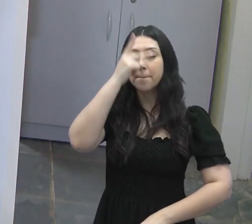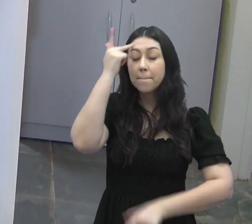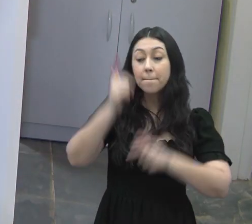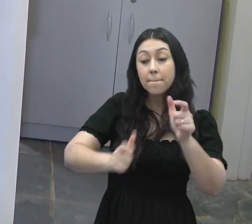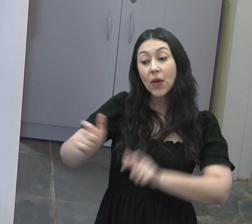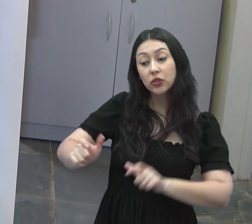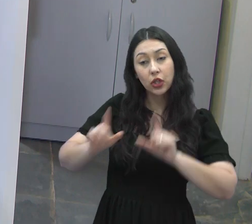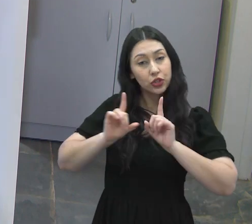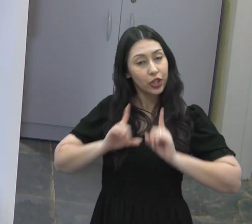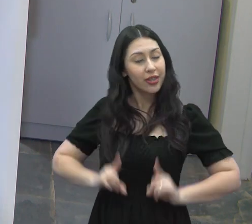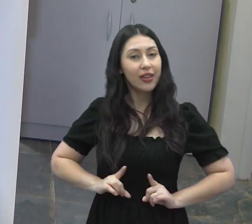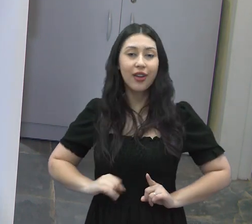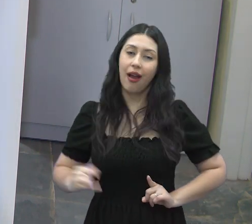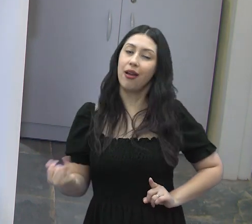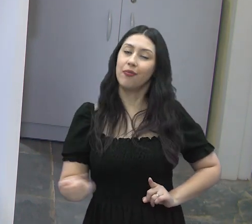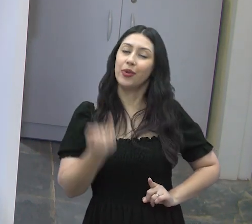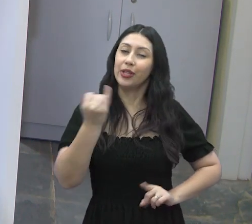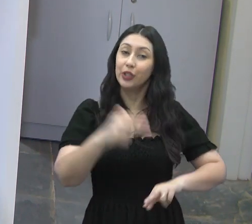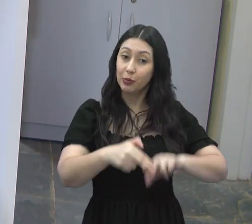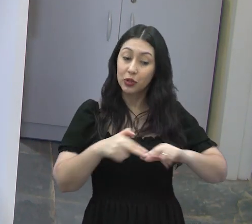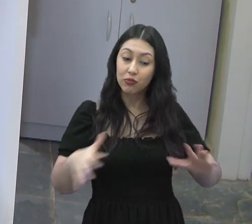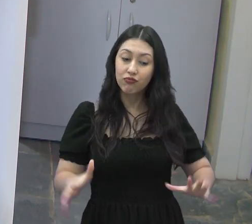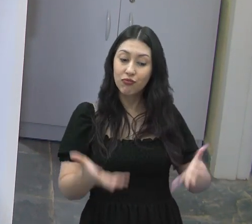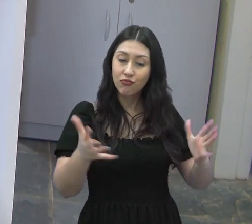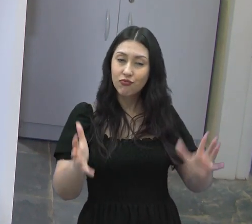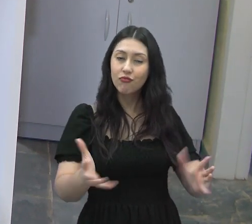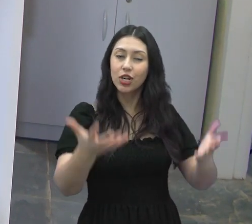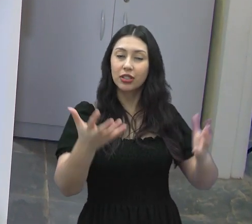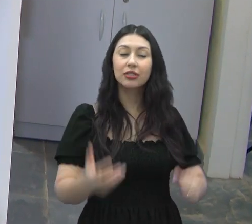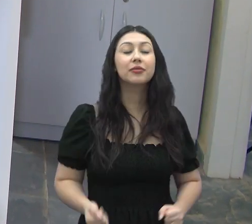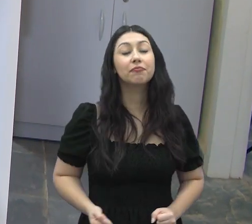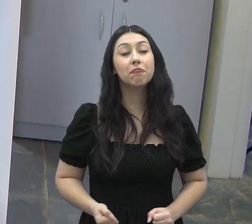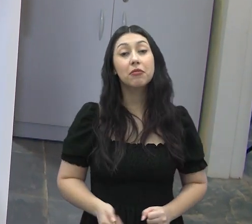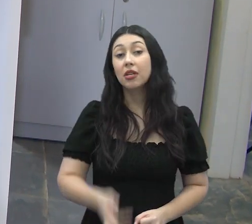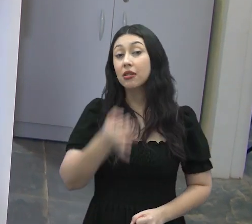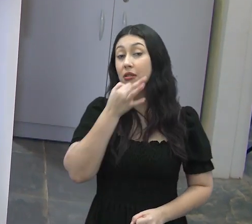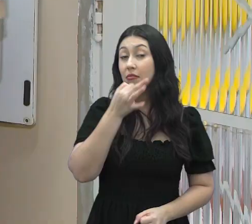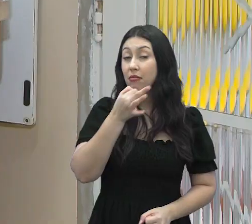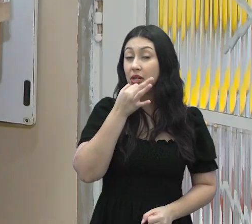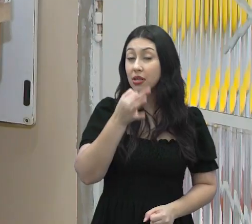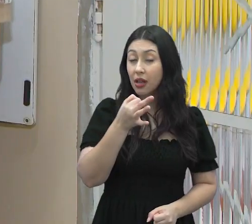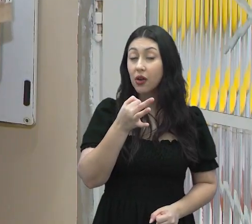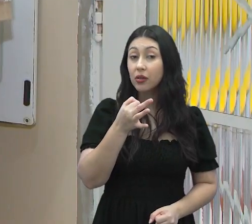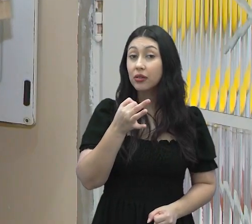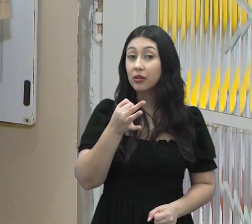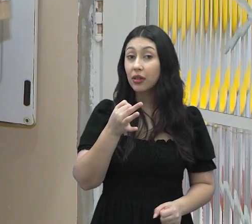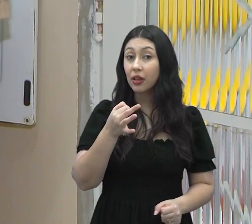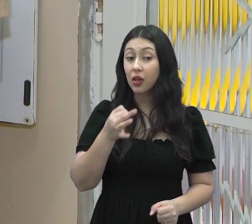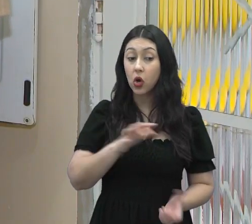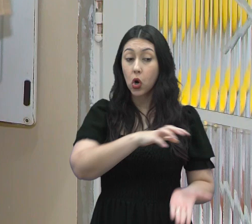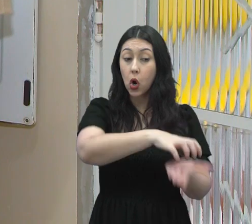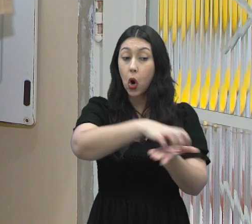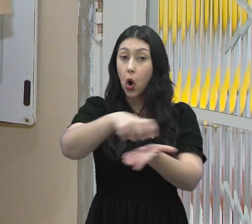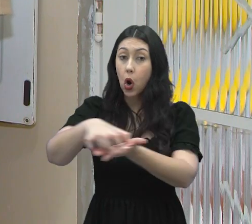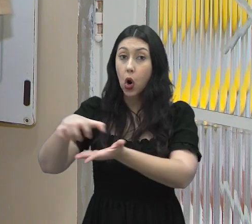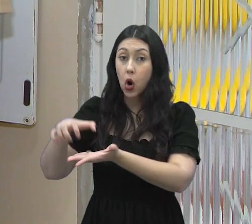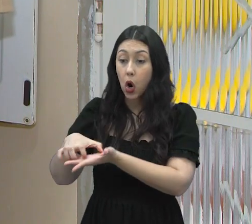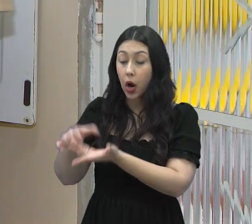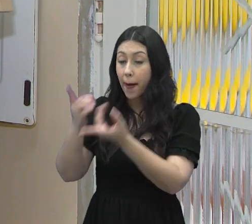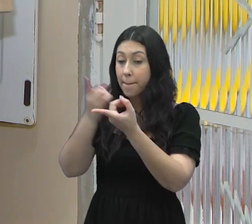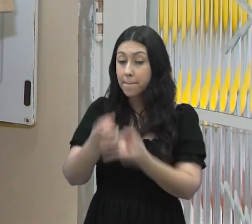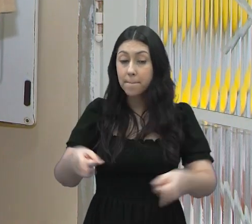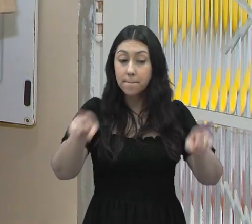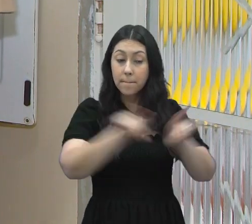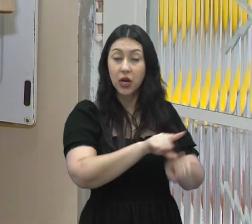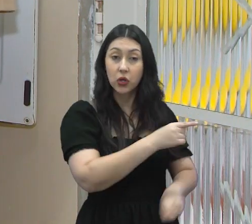dignidade para essas pessoas é o que move o trabalho da AMA. Ela acredita que as ações das organizações sociais,